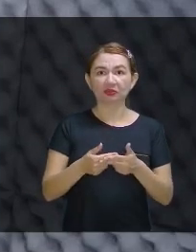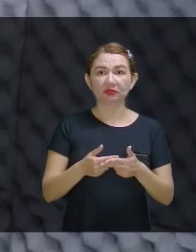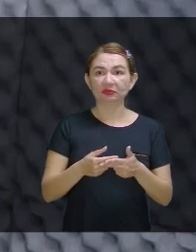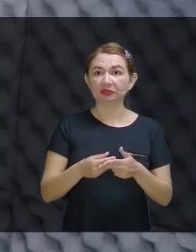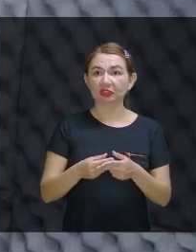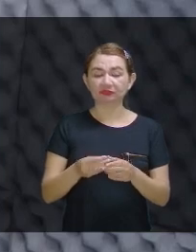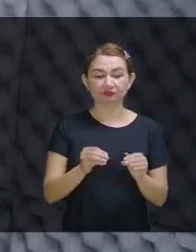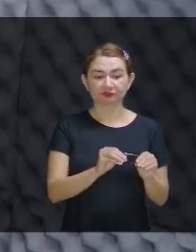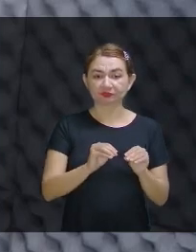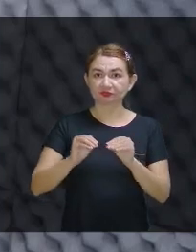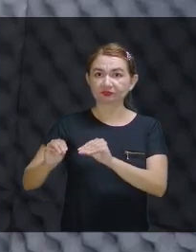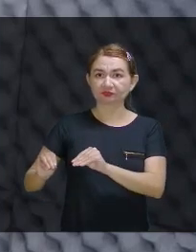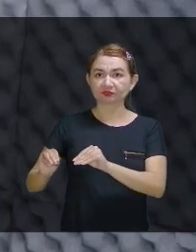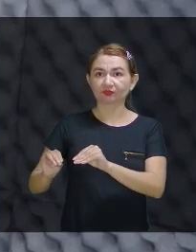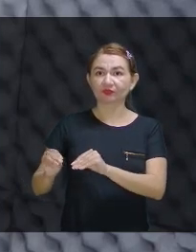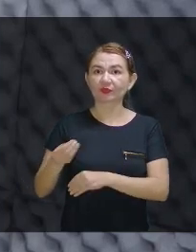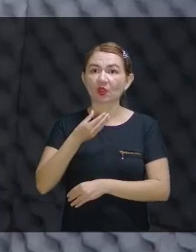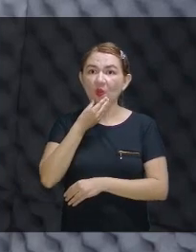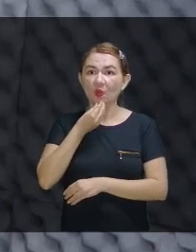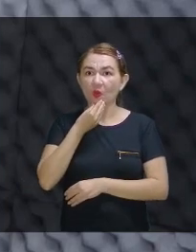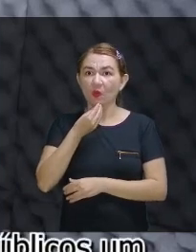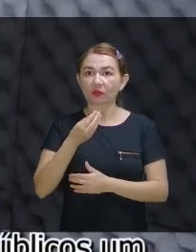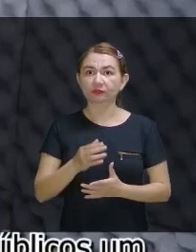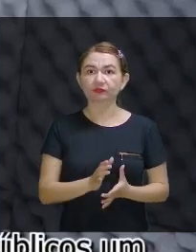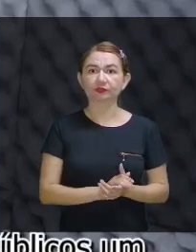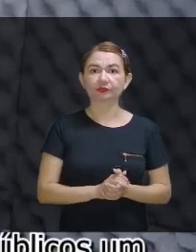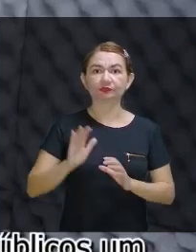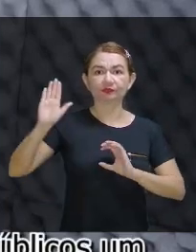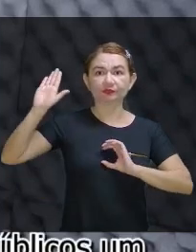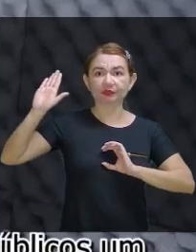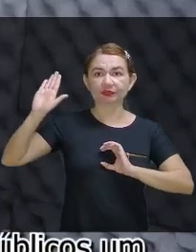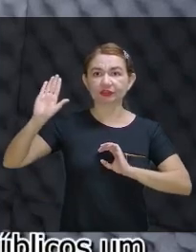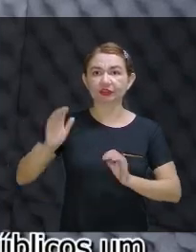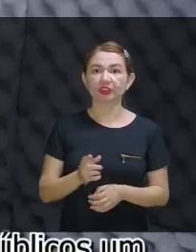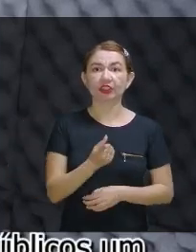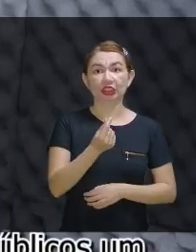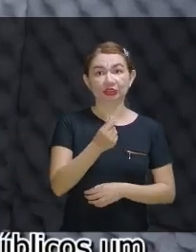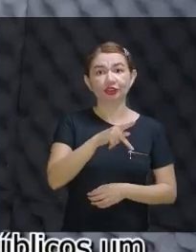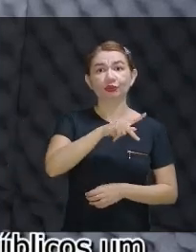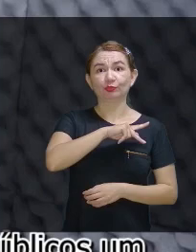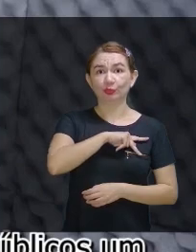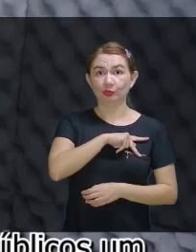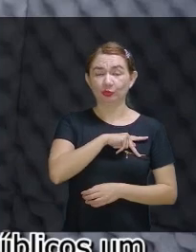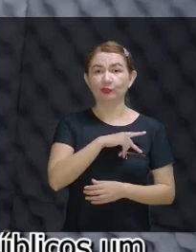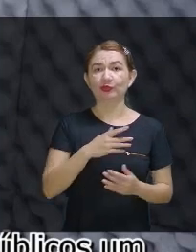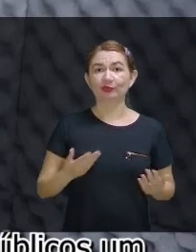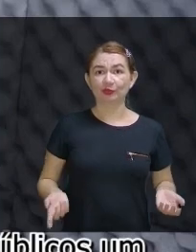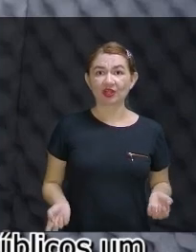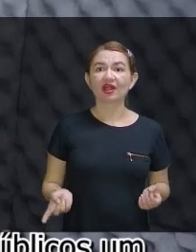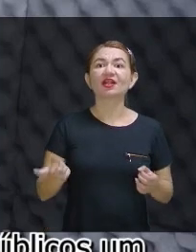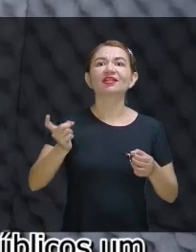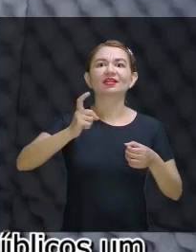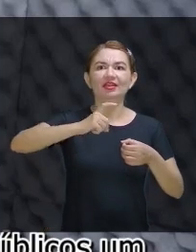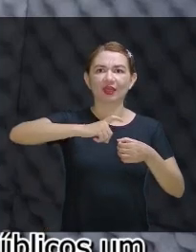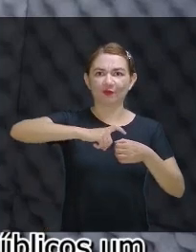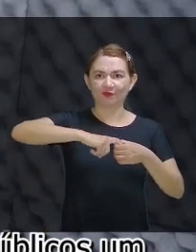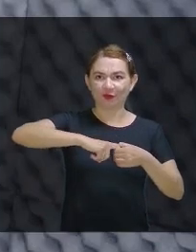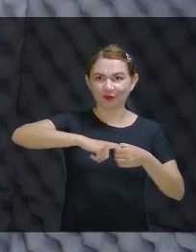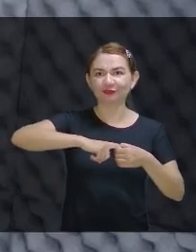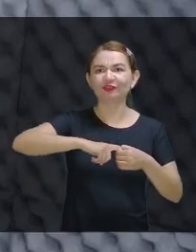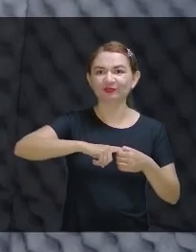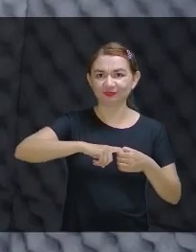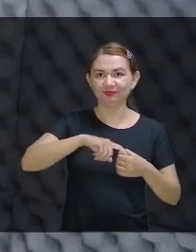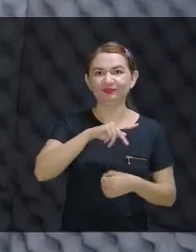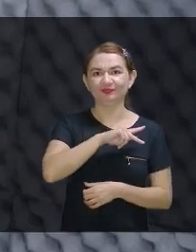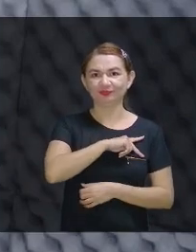masculinas, e depois, como são recursos que vêm de dinheiro público, elas são obrigadas, inclusive, a devolver para os cofres públicos um